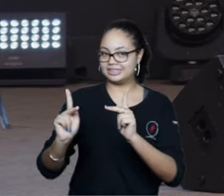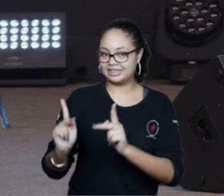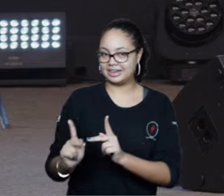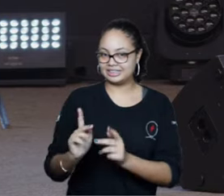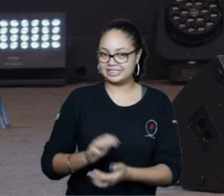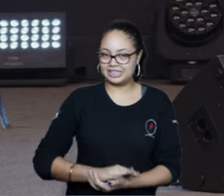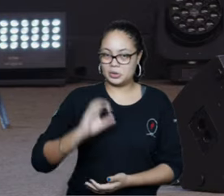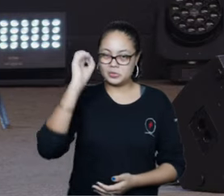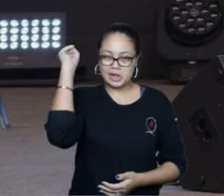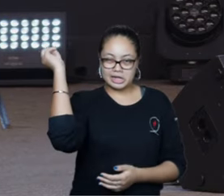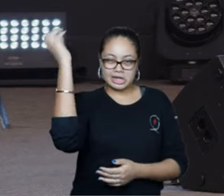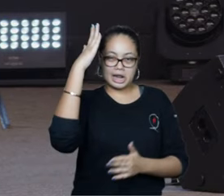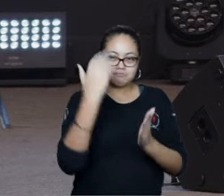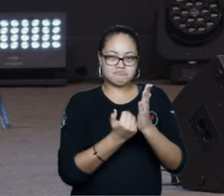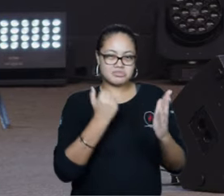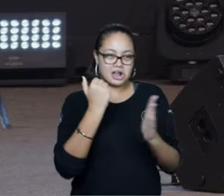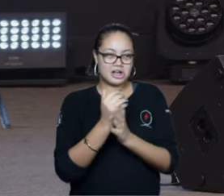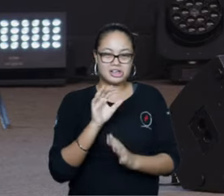Hiper graça